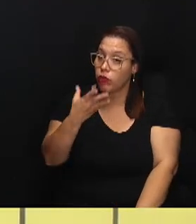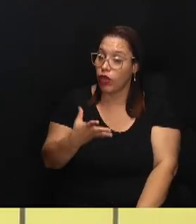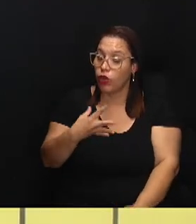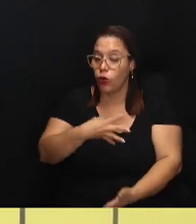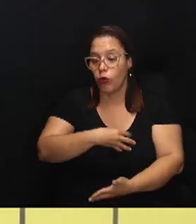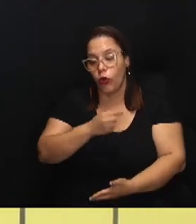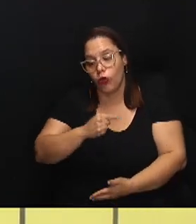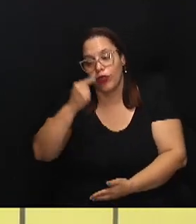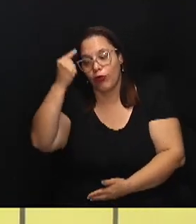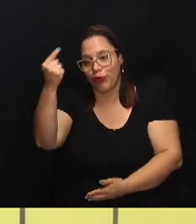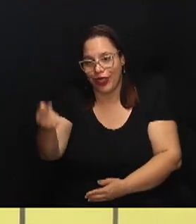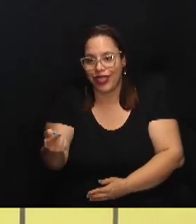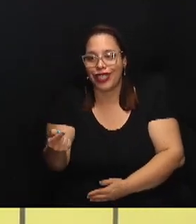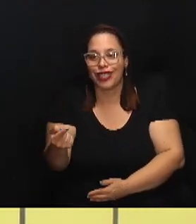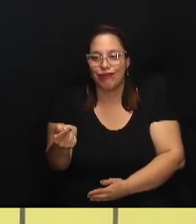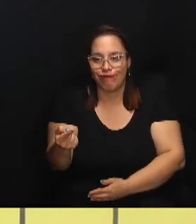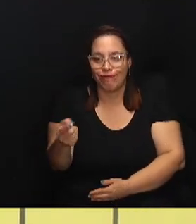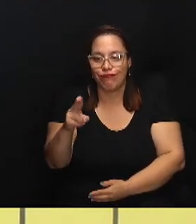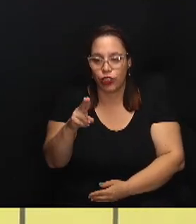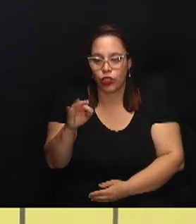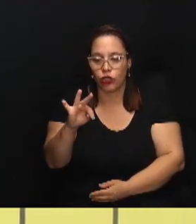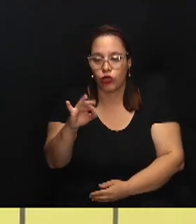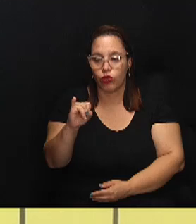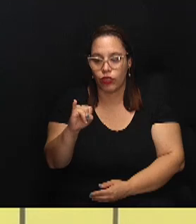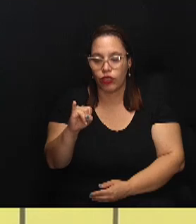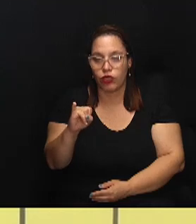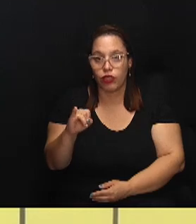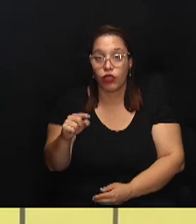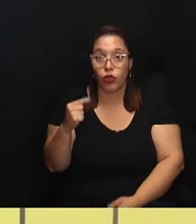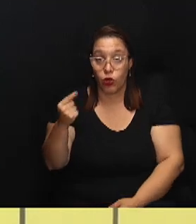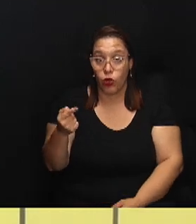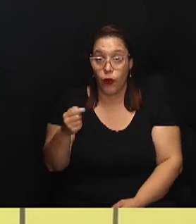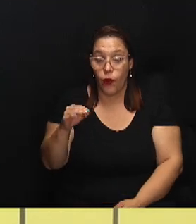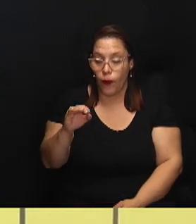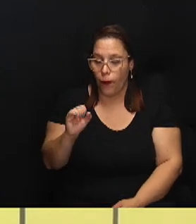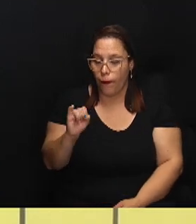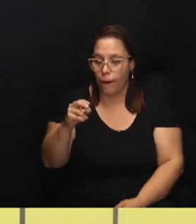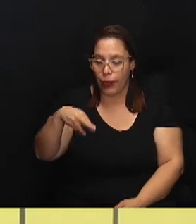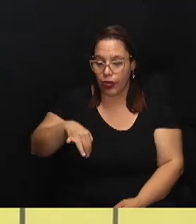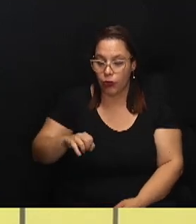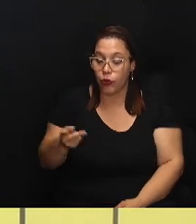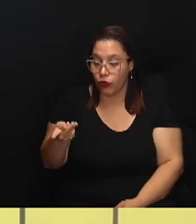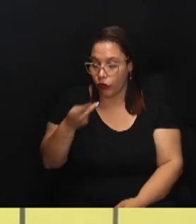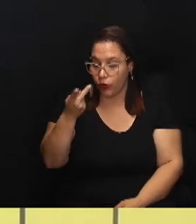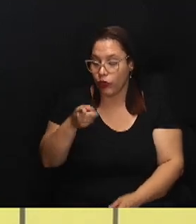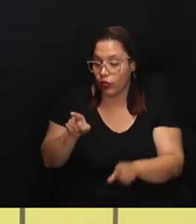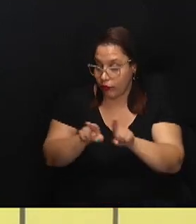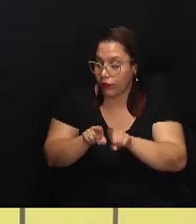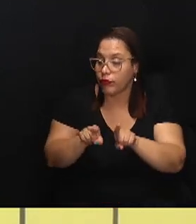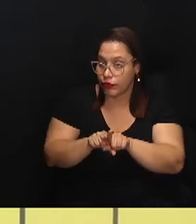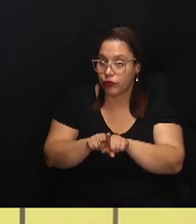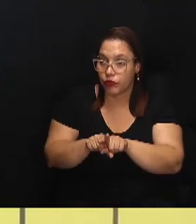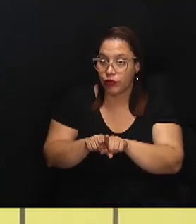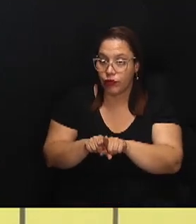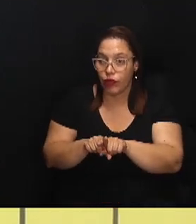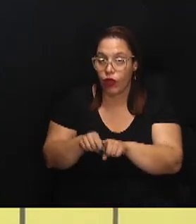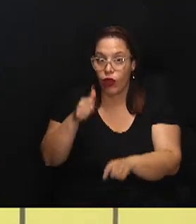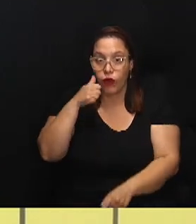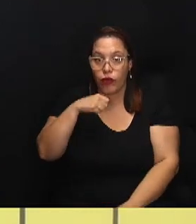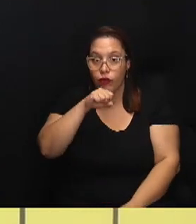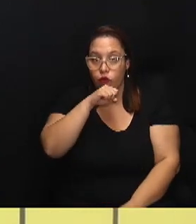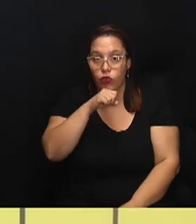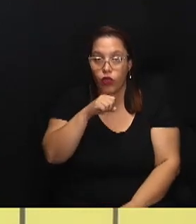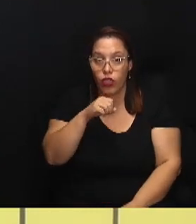ali naquele momento de UTI. E outra coisa que a Simone colocou ali, né? Eu era dessas mães que queria